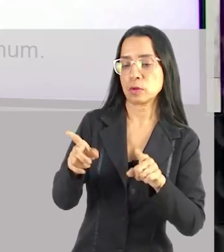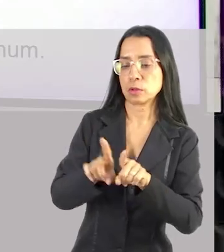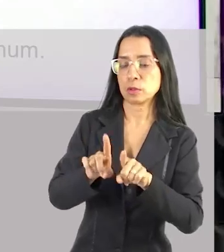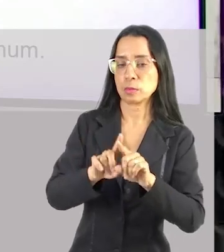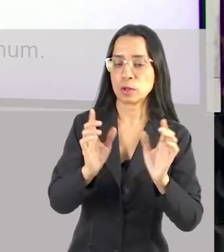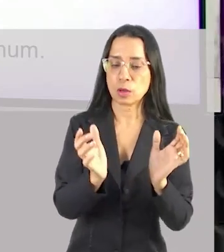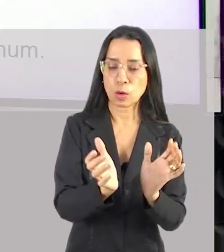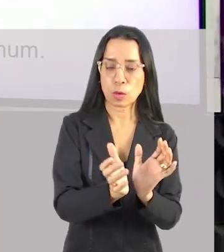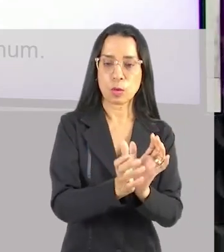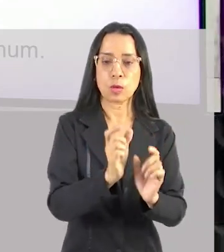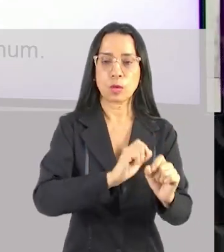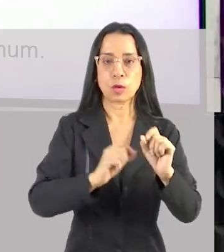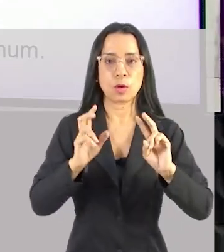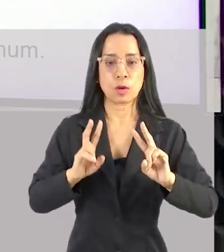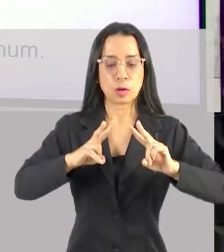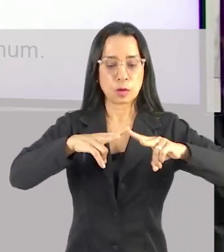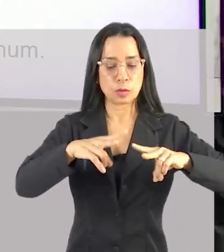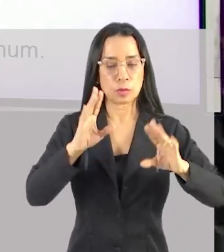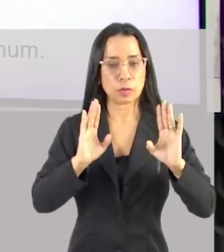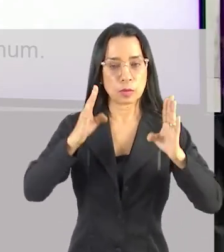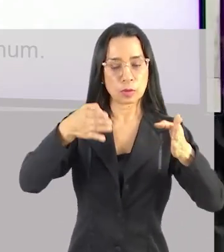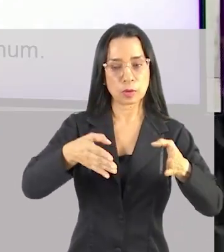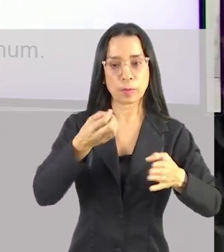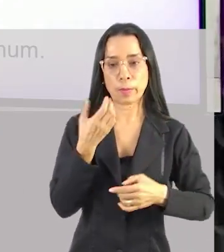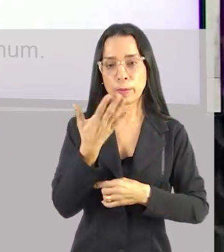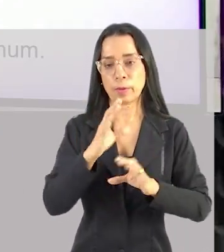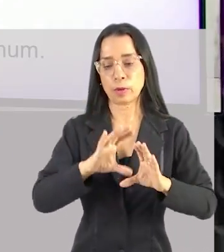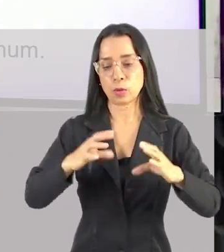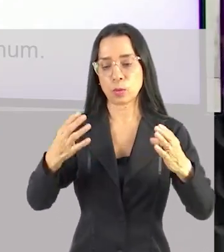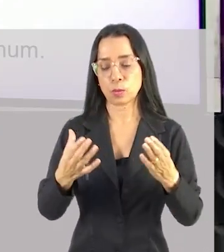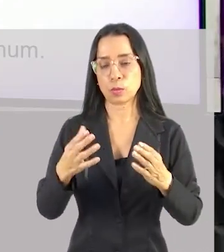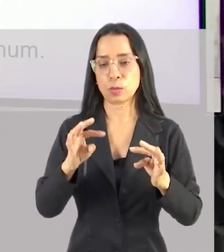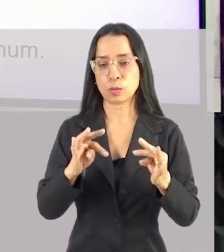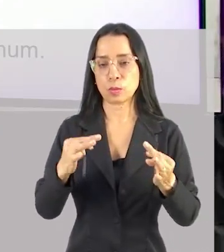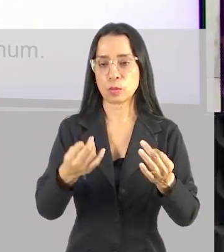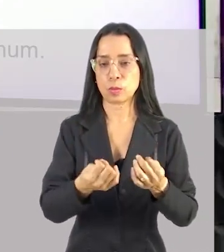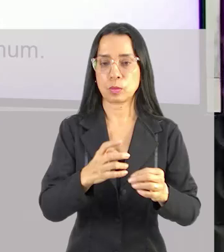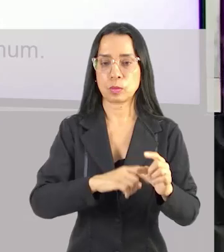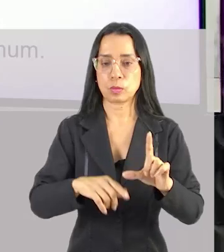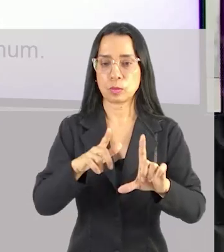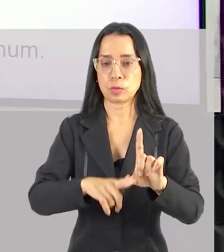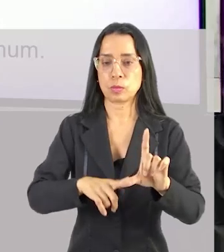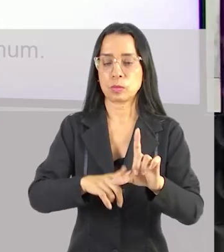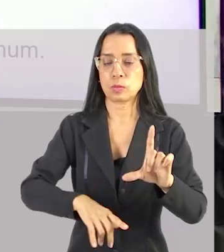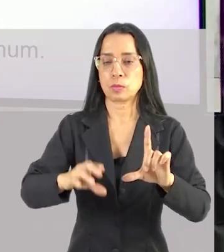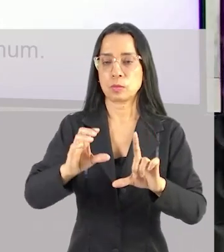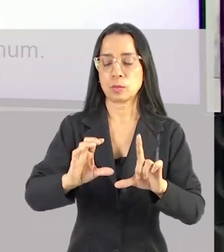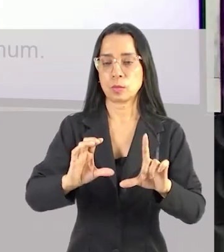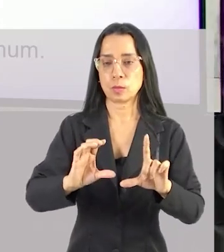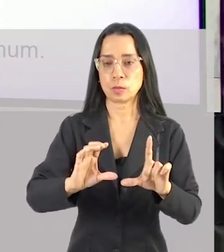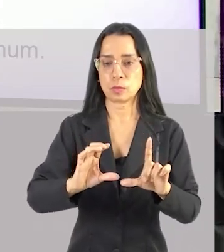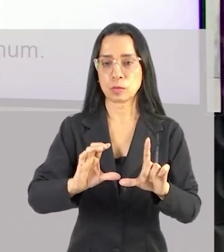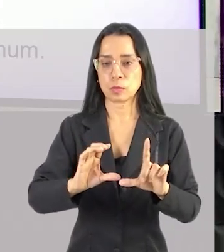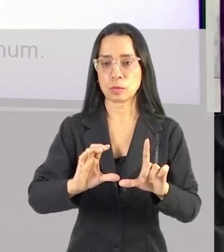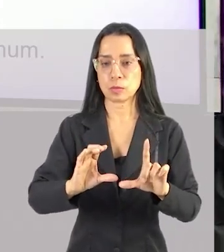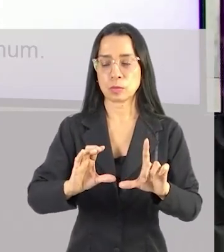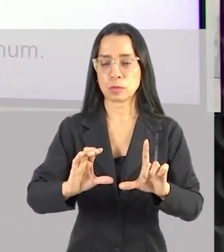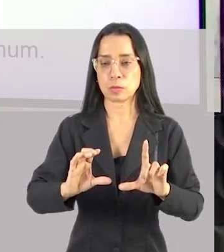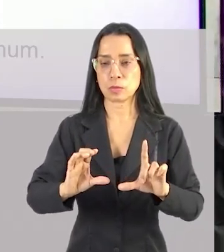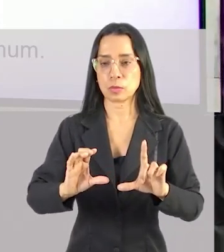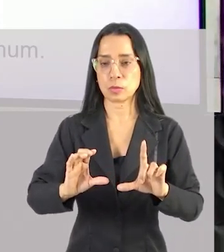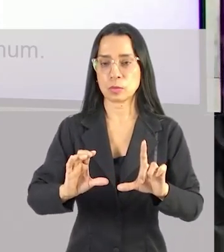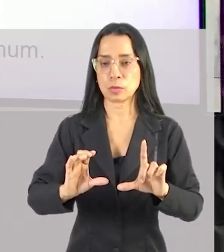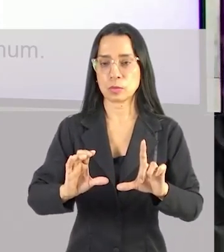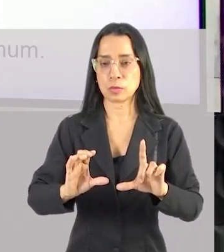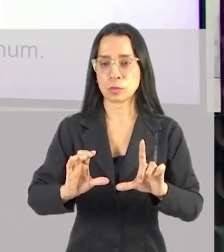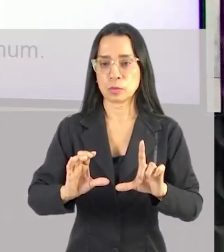coletiva, e visando sempre o bem comum. Então a letra B não pode ser, a gente já descarta ela também. Letra C. A política é a